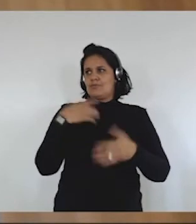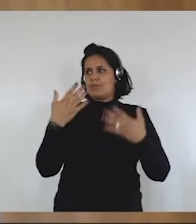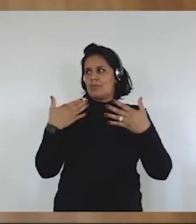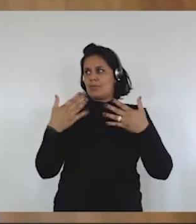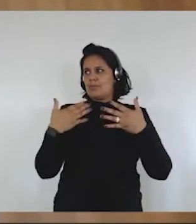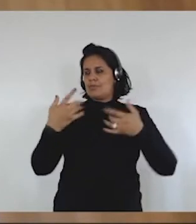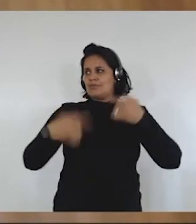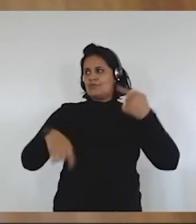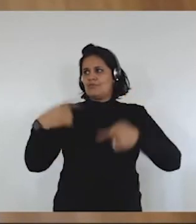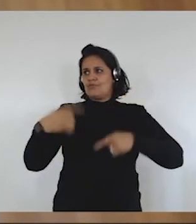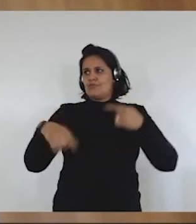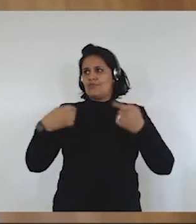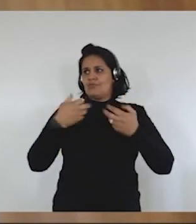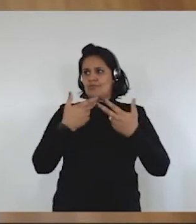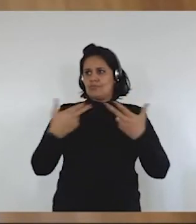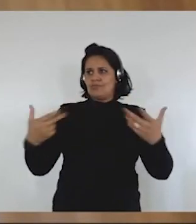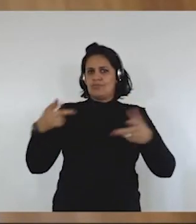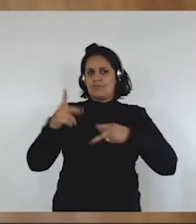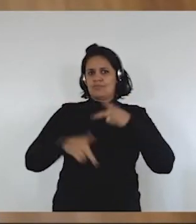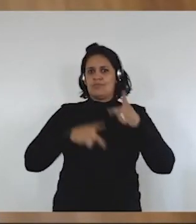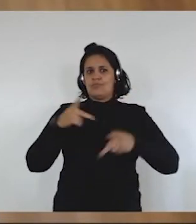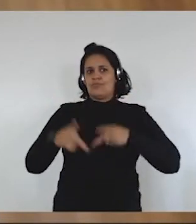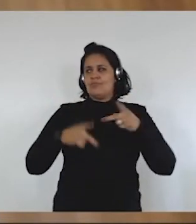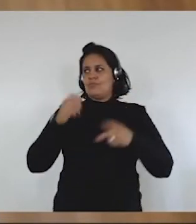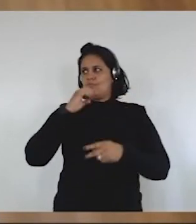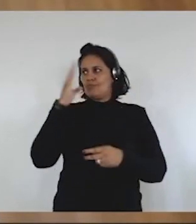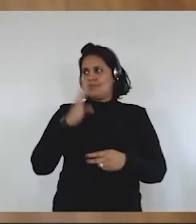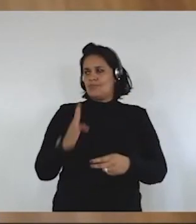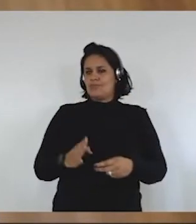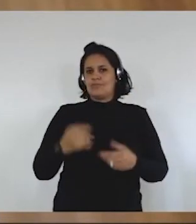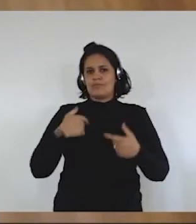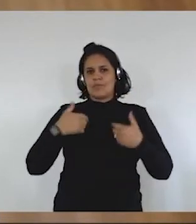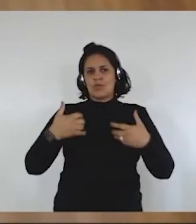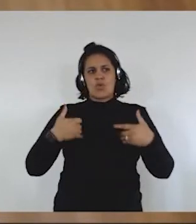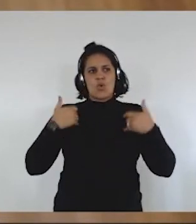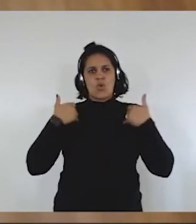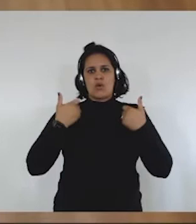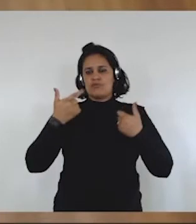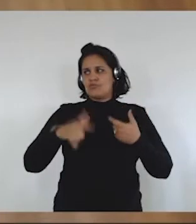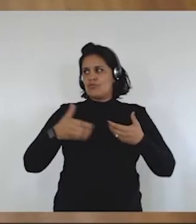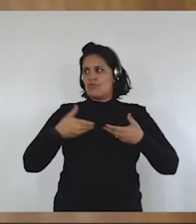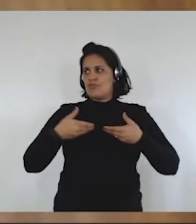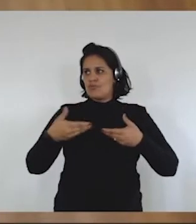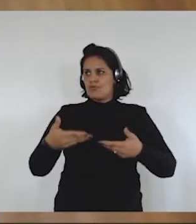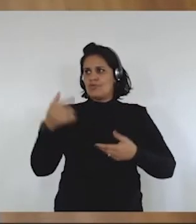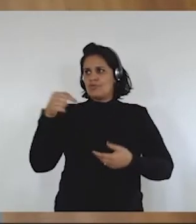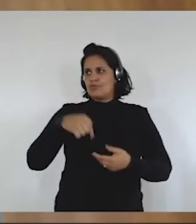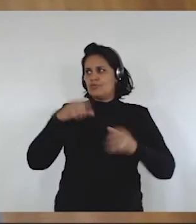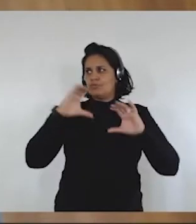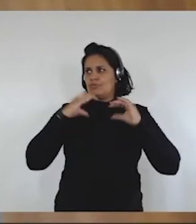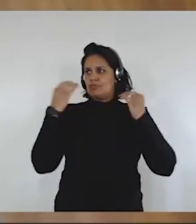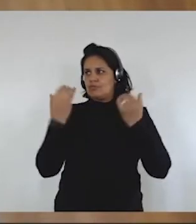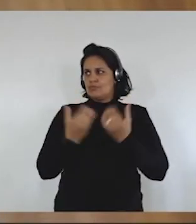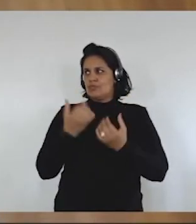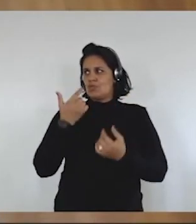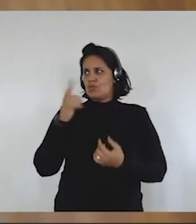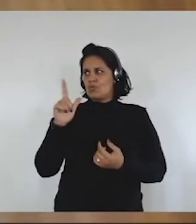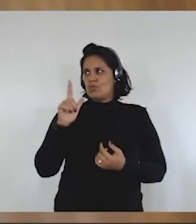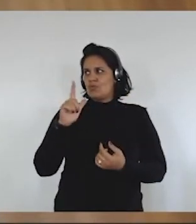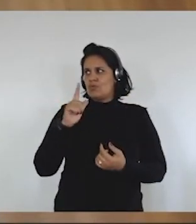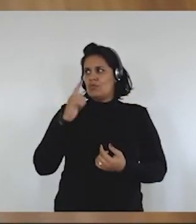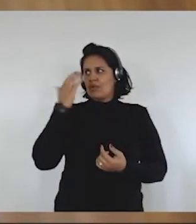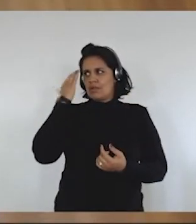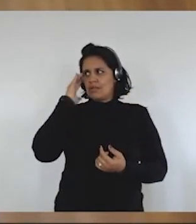e do povo brasileiro. Fico muito honrado com mais um convite que recebo, eu já participei também de outros congressos nacionais